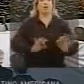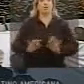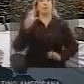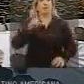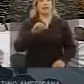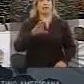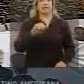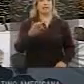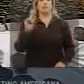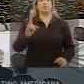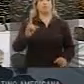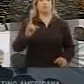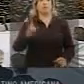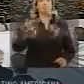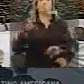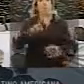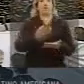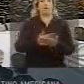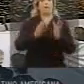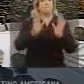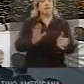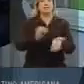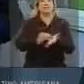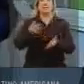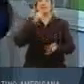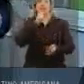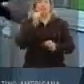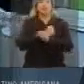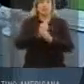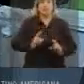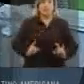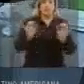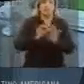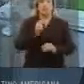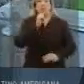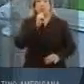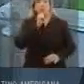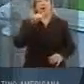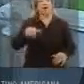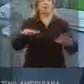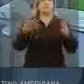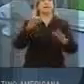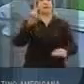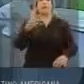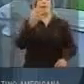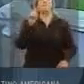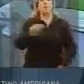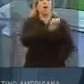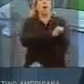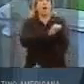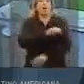licitação do prédio da universidade, mas enquanto o prédio não vai aprontando, aqui cabe pelo menos uns 4 mil